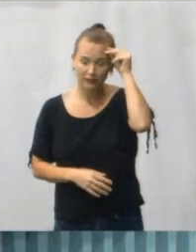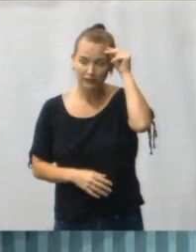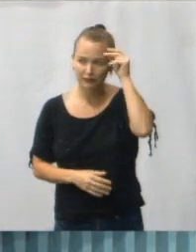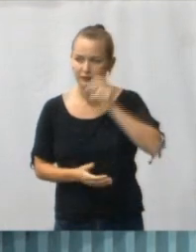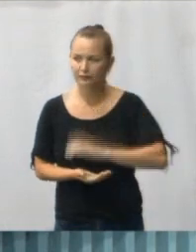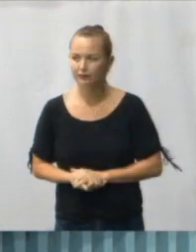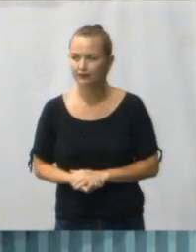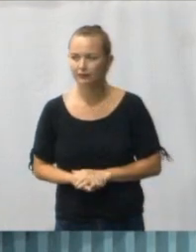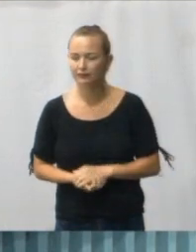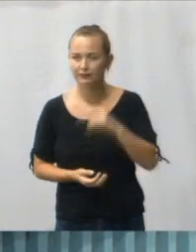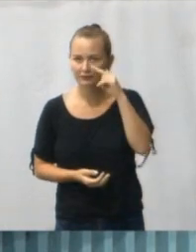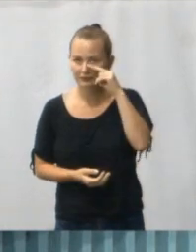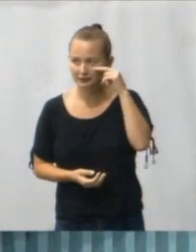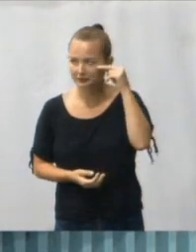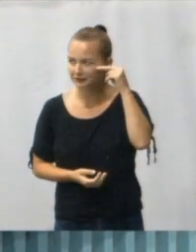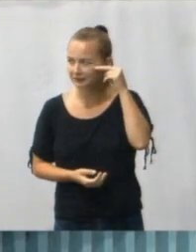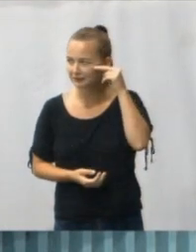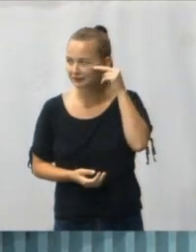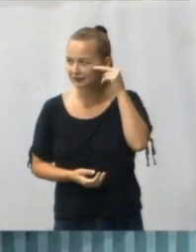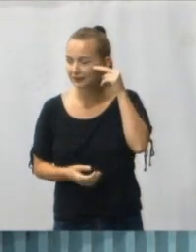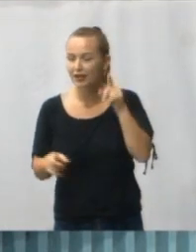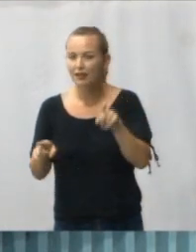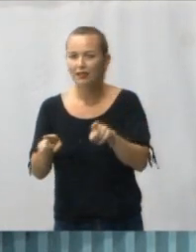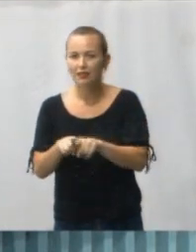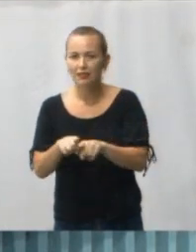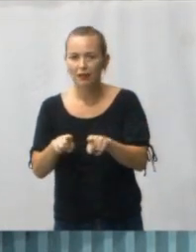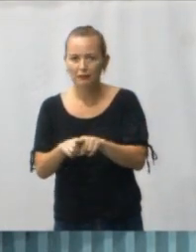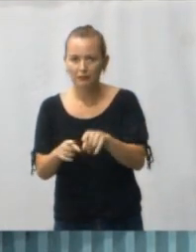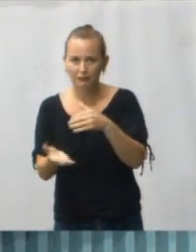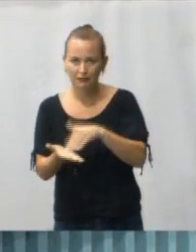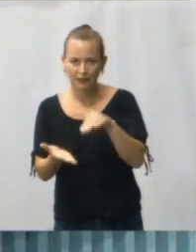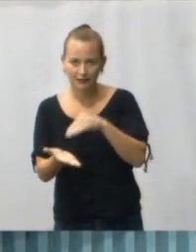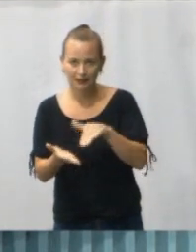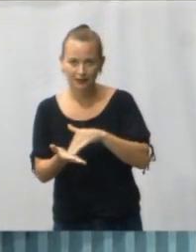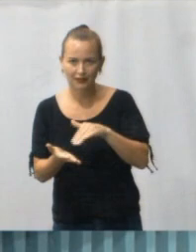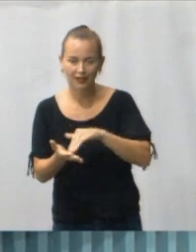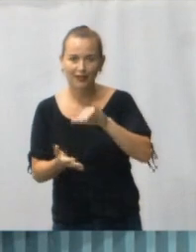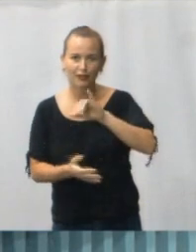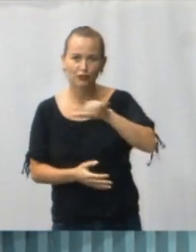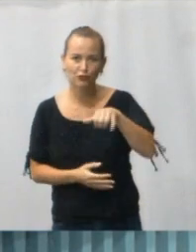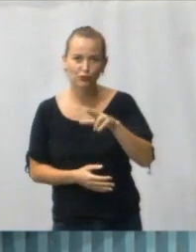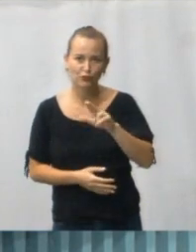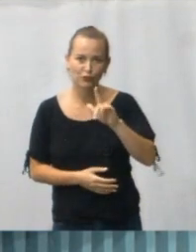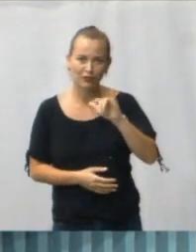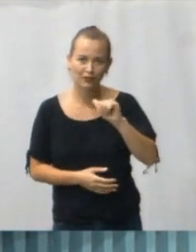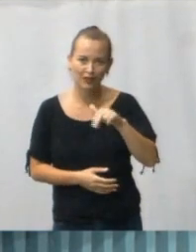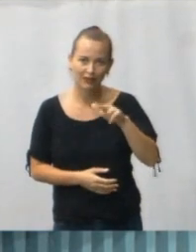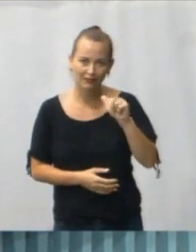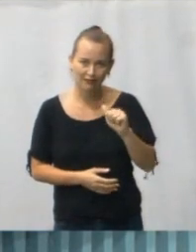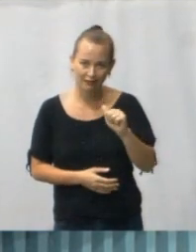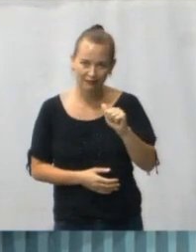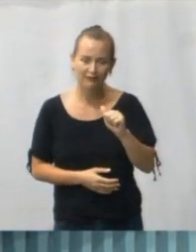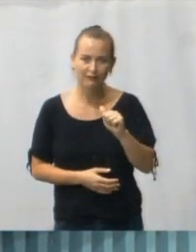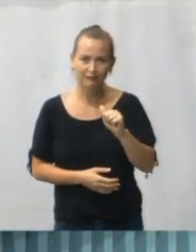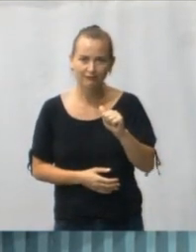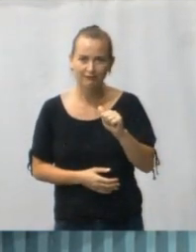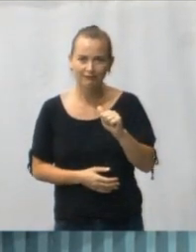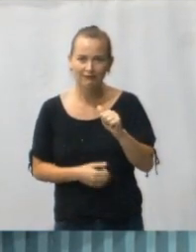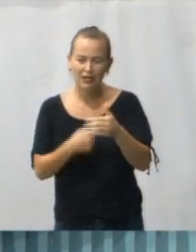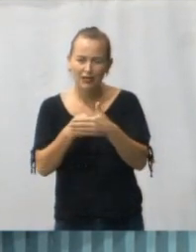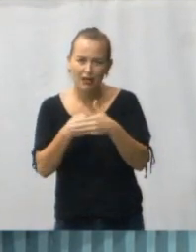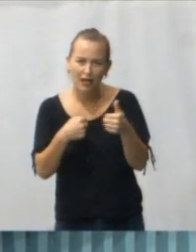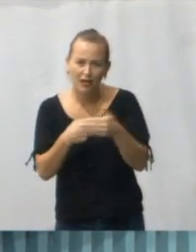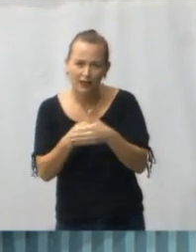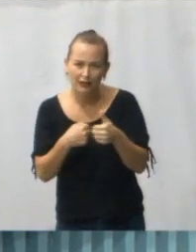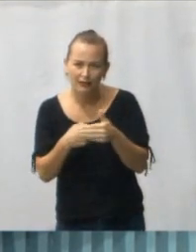Pasolini, a nossa secretária, que eu chamo ela Juliana, no carinho de atendendo esse vereador